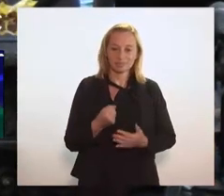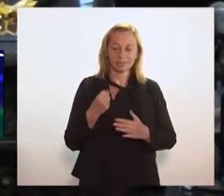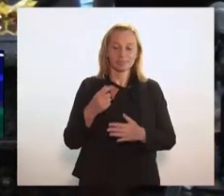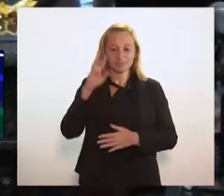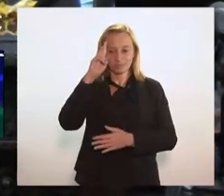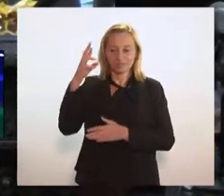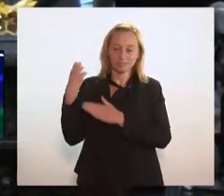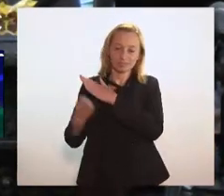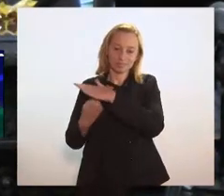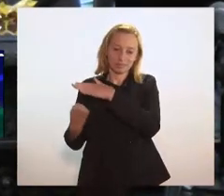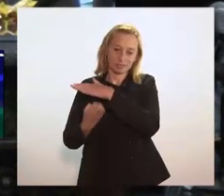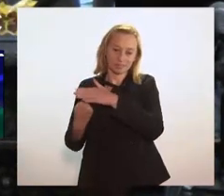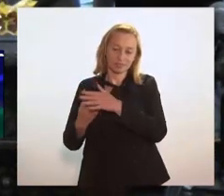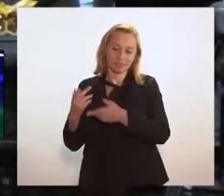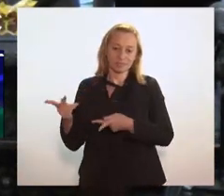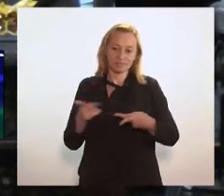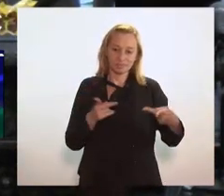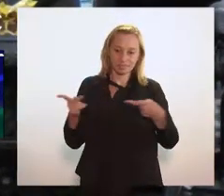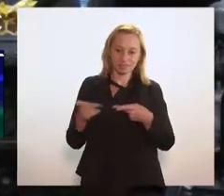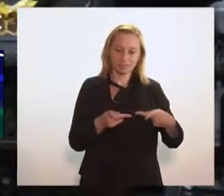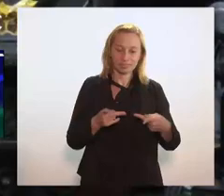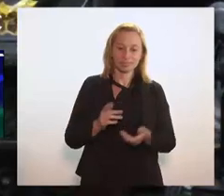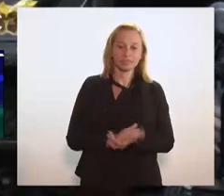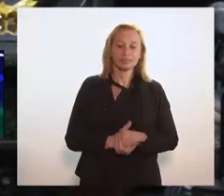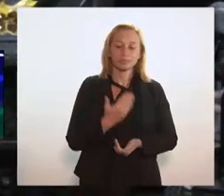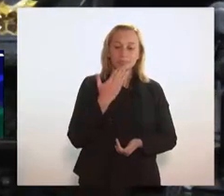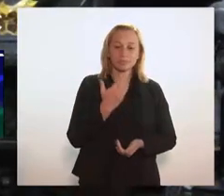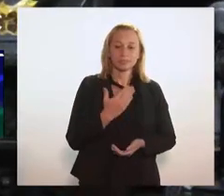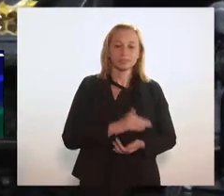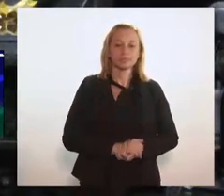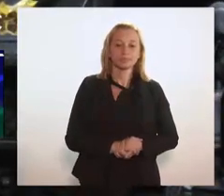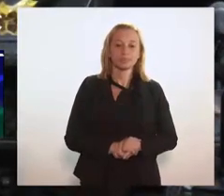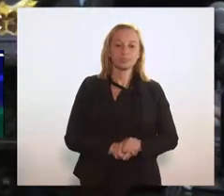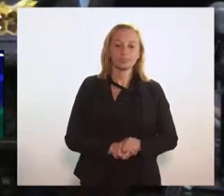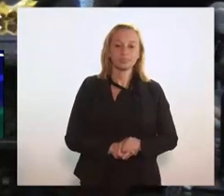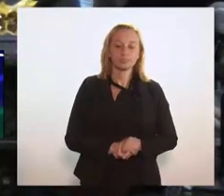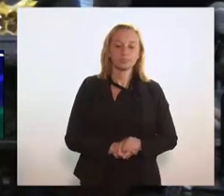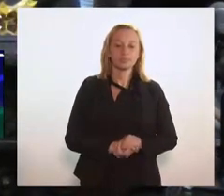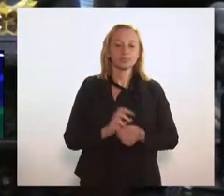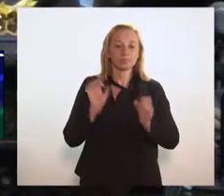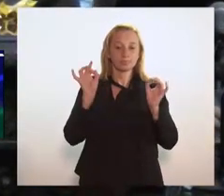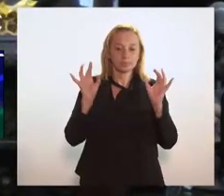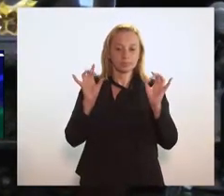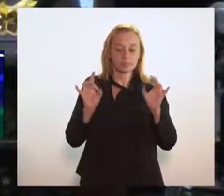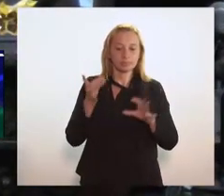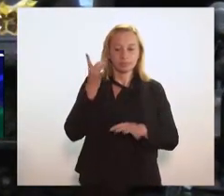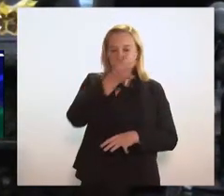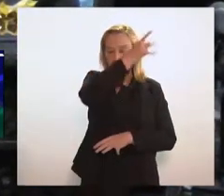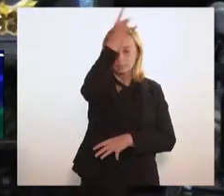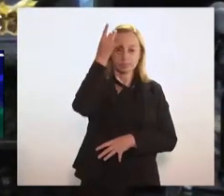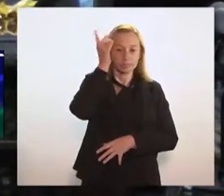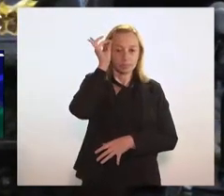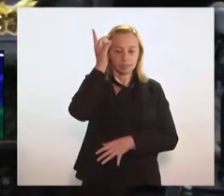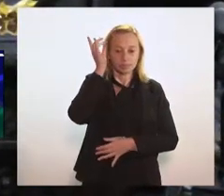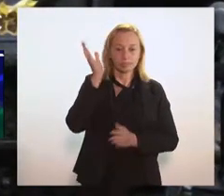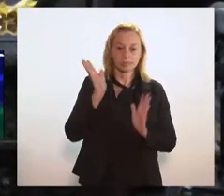de algum ramo reclamando de especialmente Espírito Santo, mas nesse caso, como